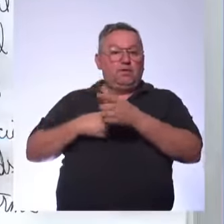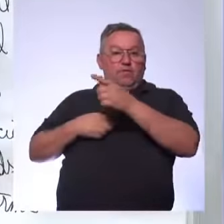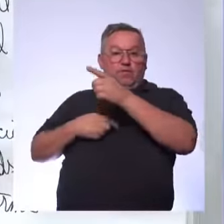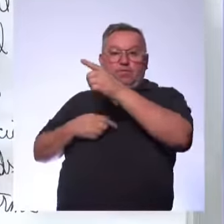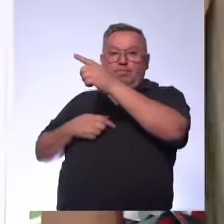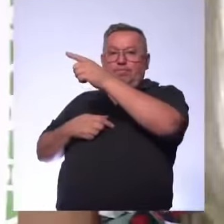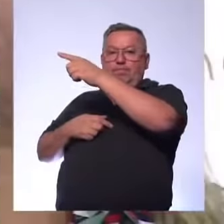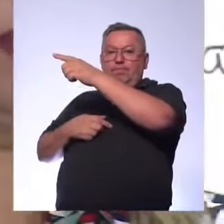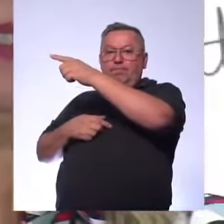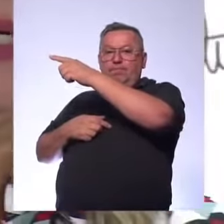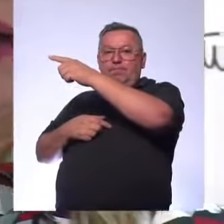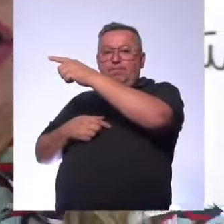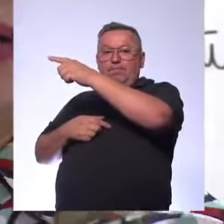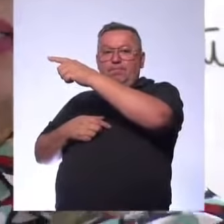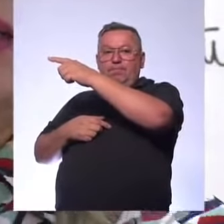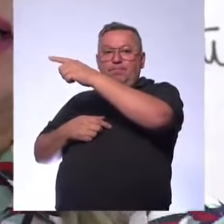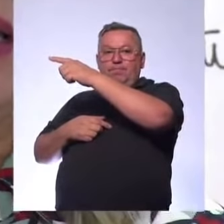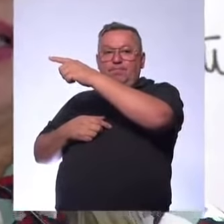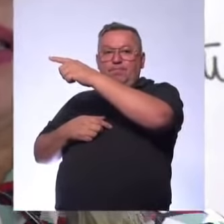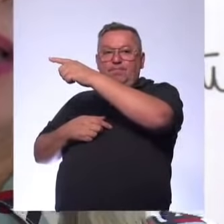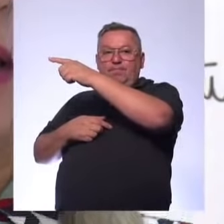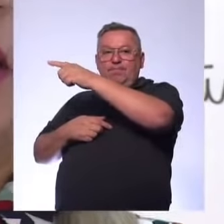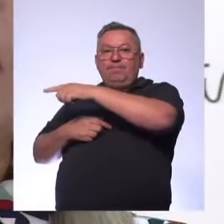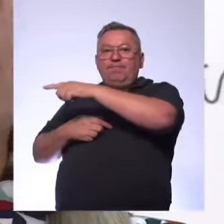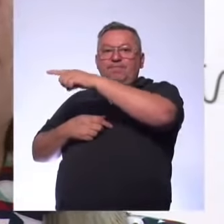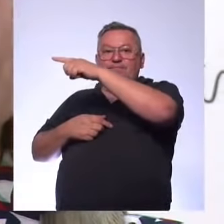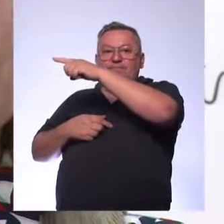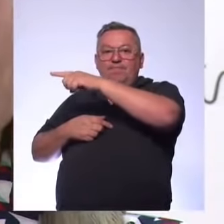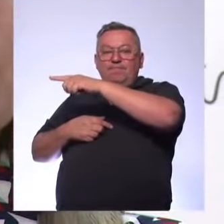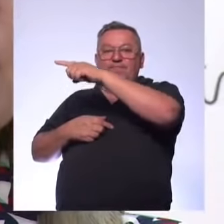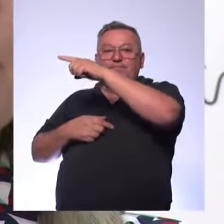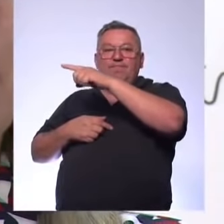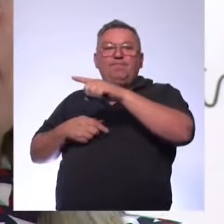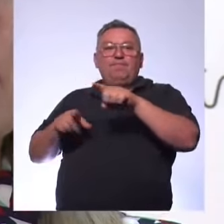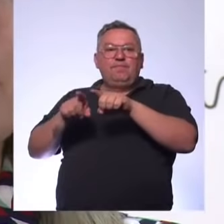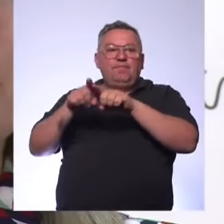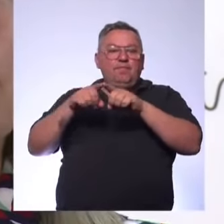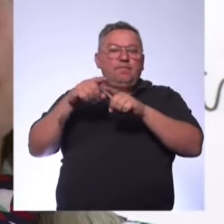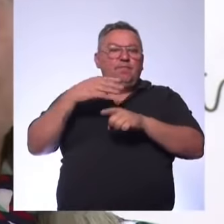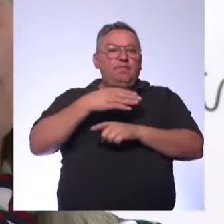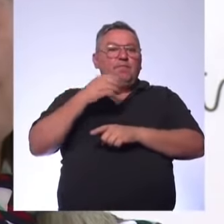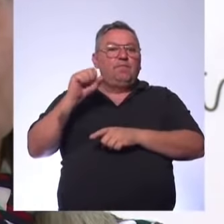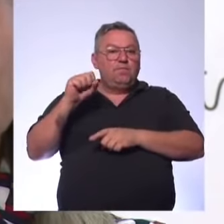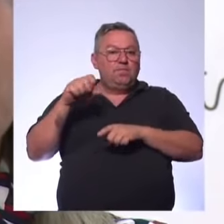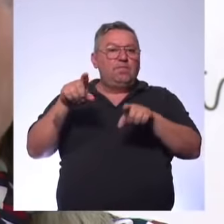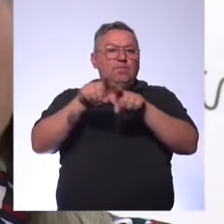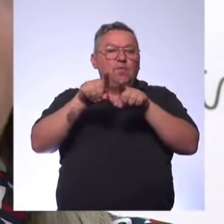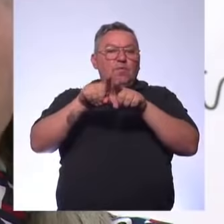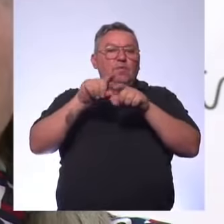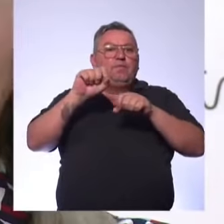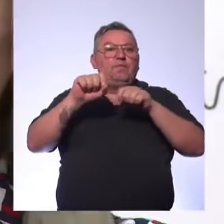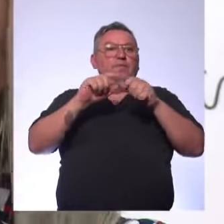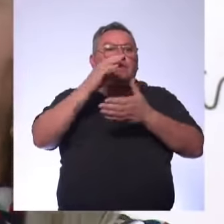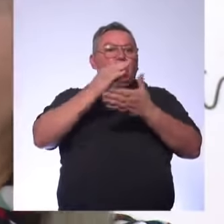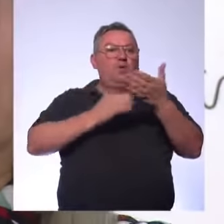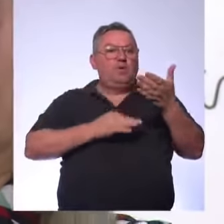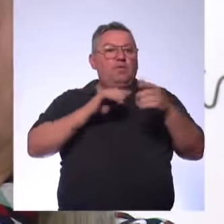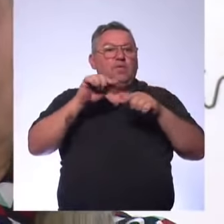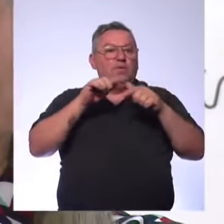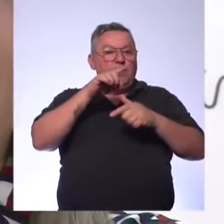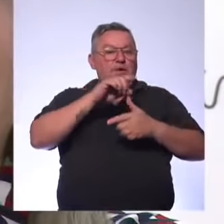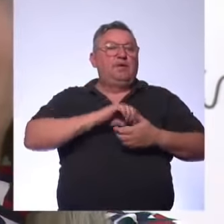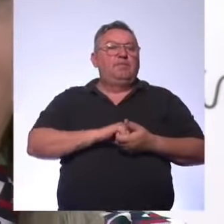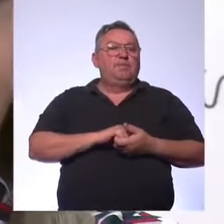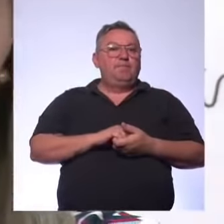ó. Acho que assim, né? Ó, essa daqui e a 48 também, tá certo? Então, o texto que eu vou trabalhar agora é esse aqui,